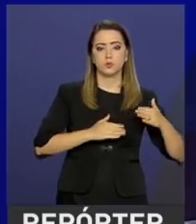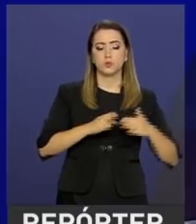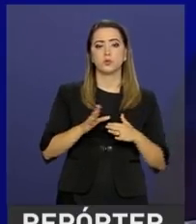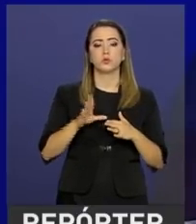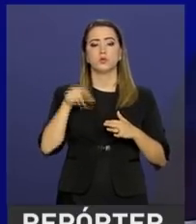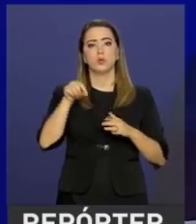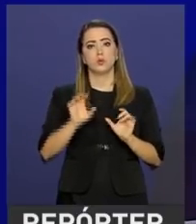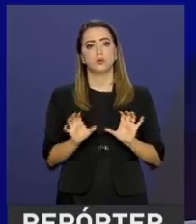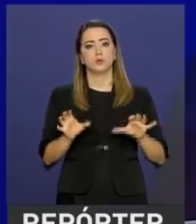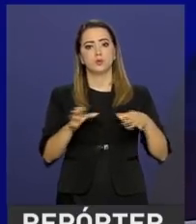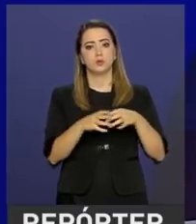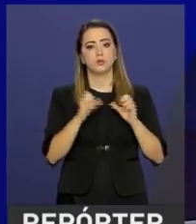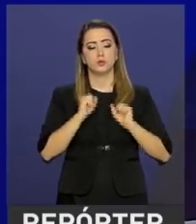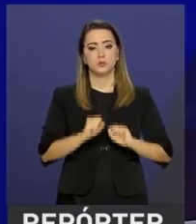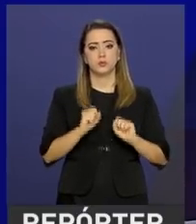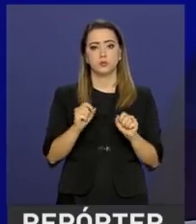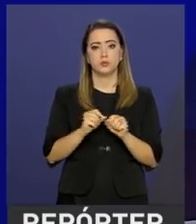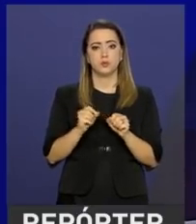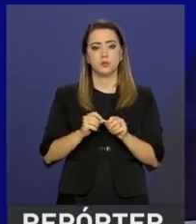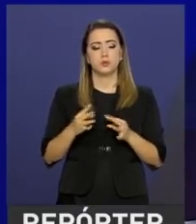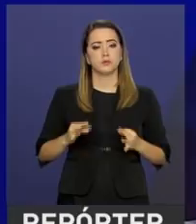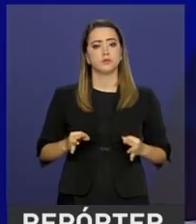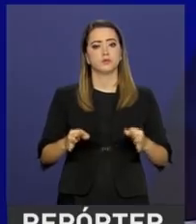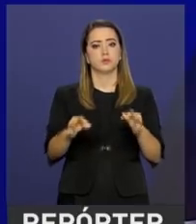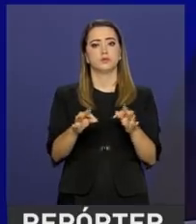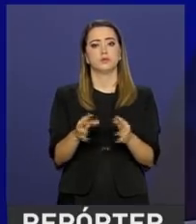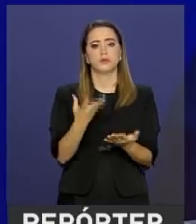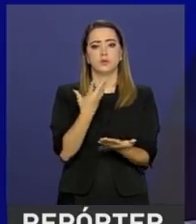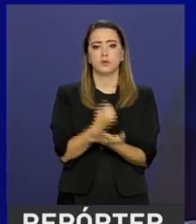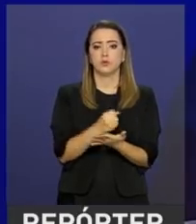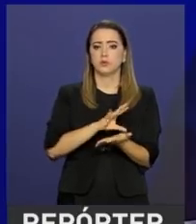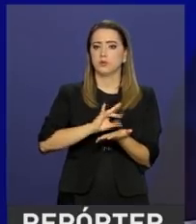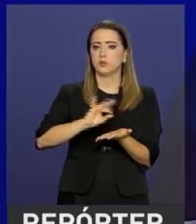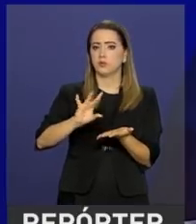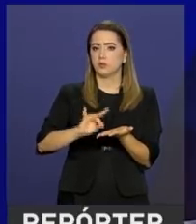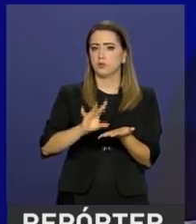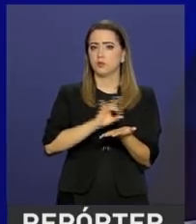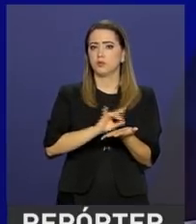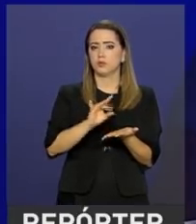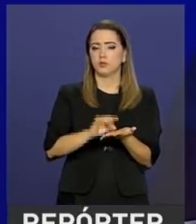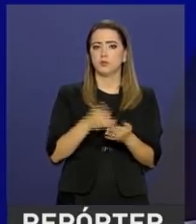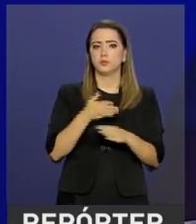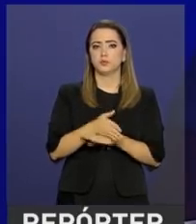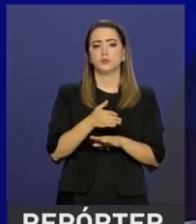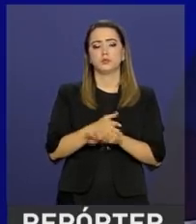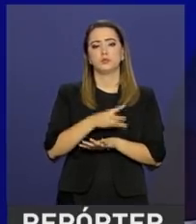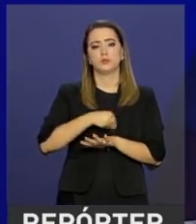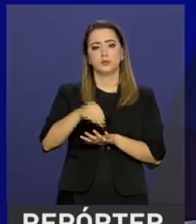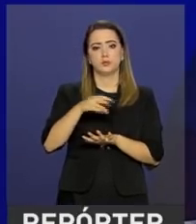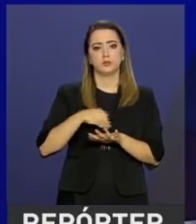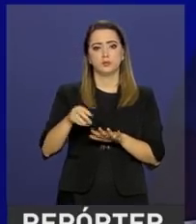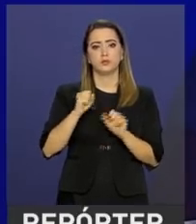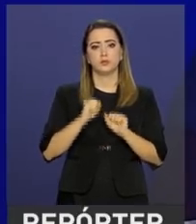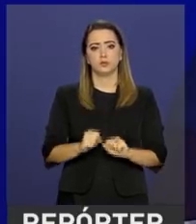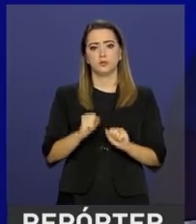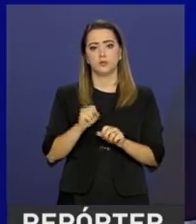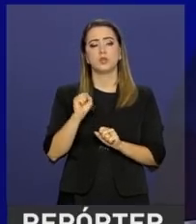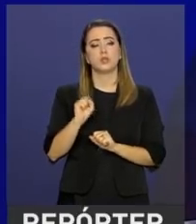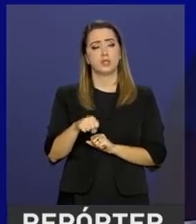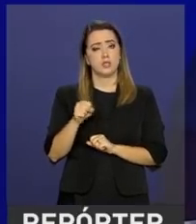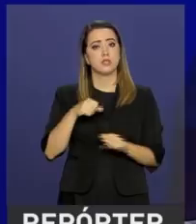possa fazer a tecnologia de aplicativos ou plataformas de acesso a essa informação e isso poderia sim ser